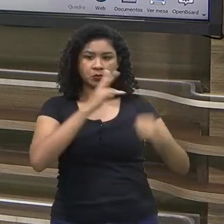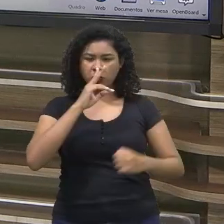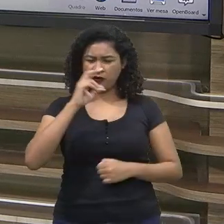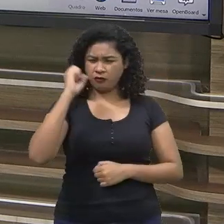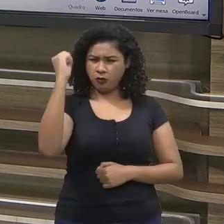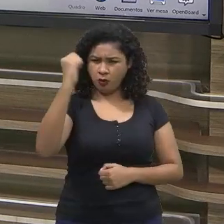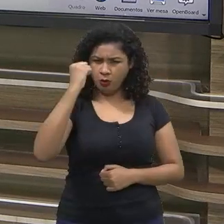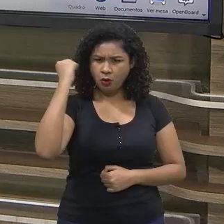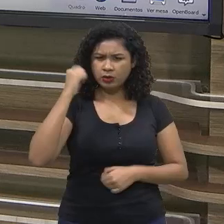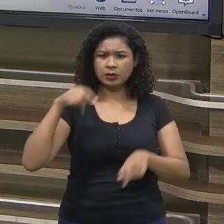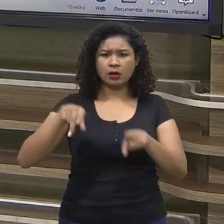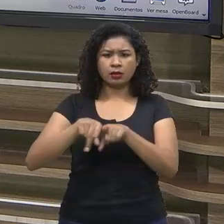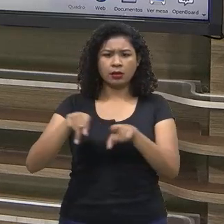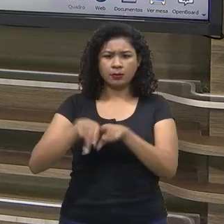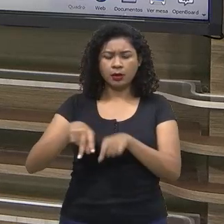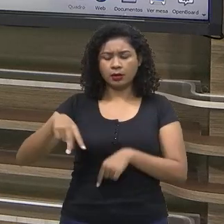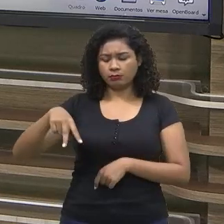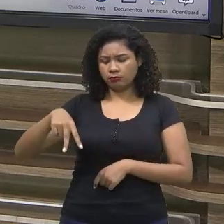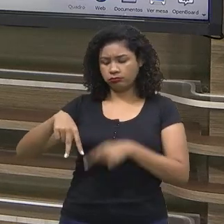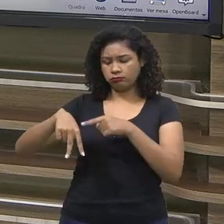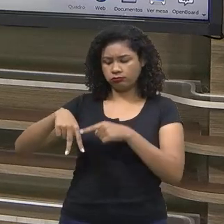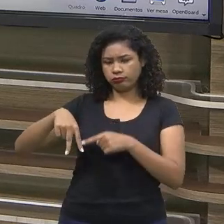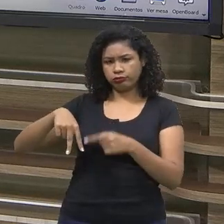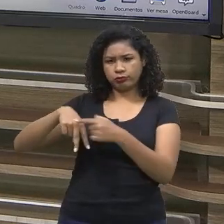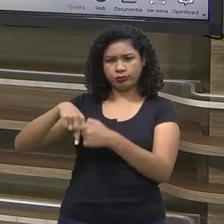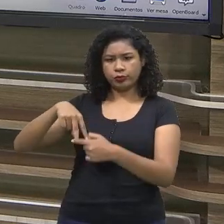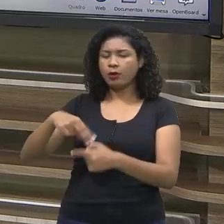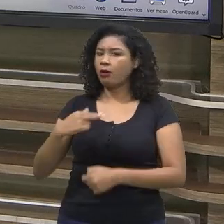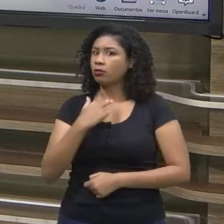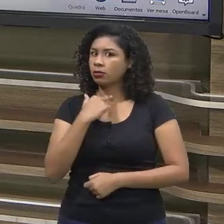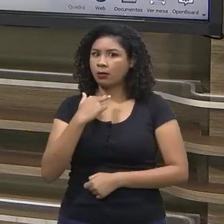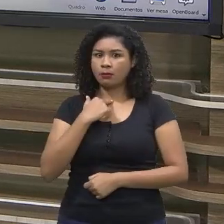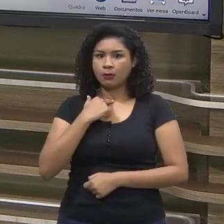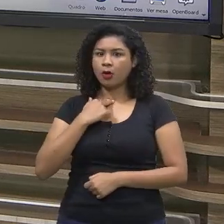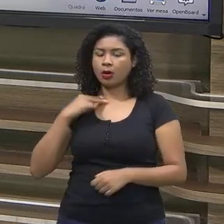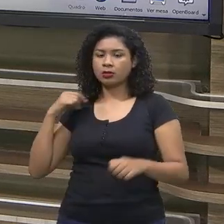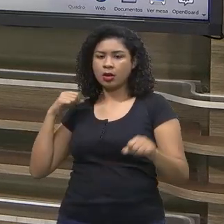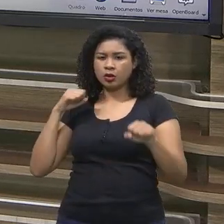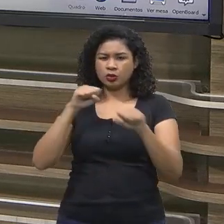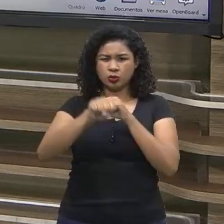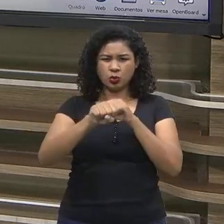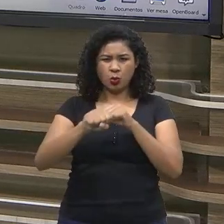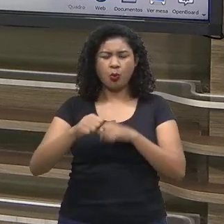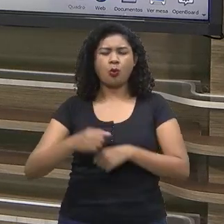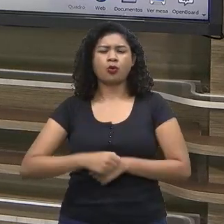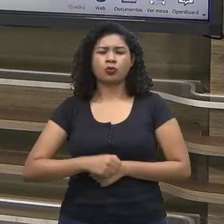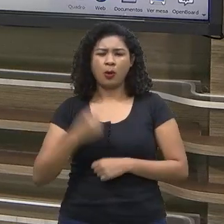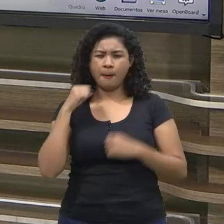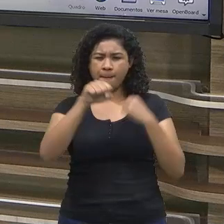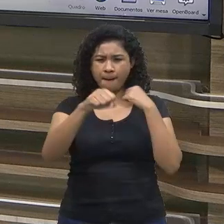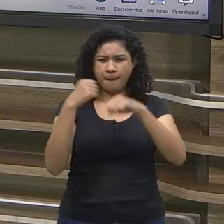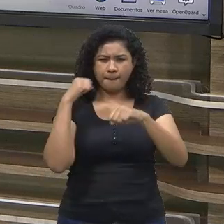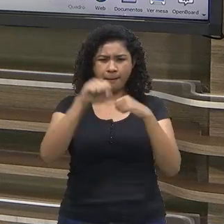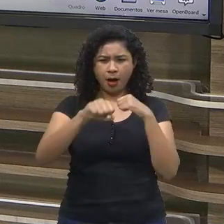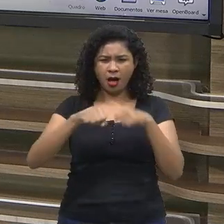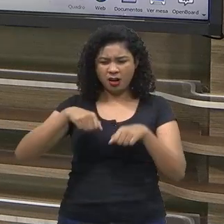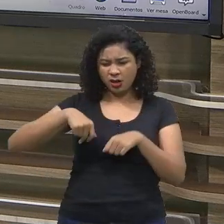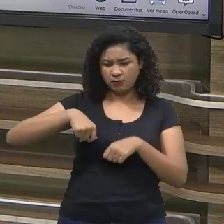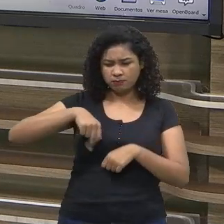pode haver golpes tipo soco, chutes, né? Eles utilizam